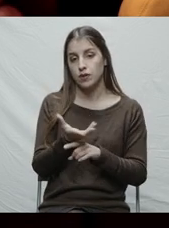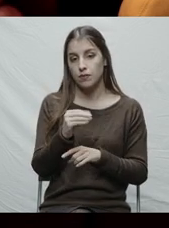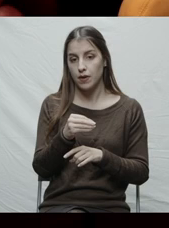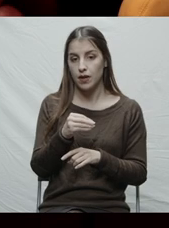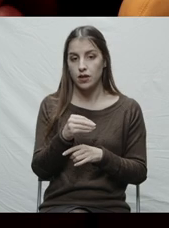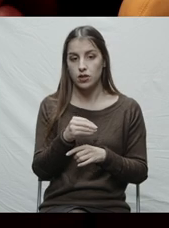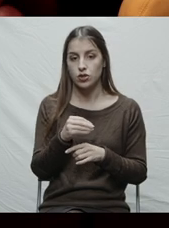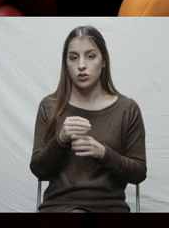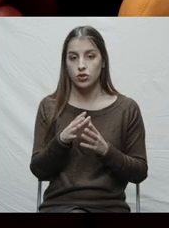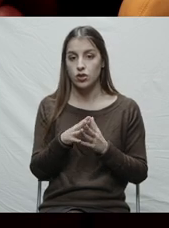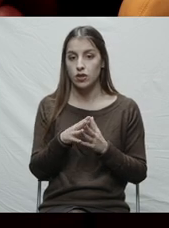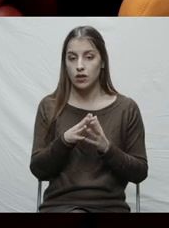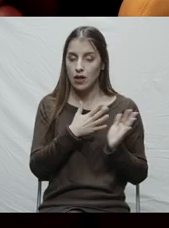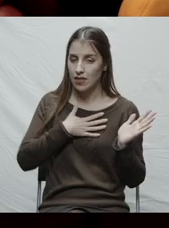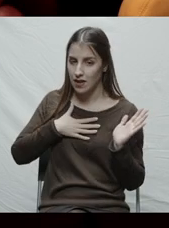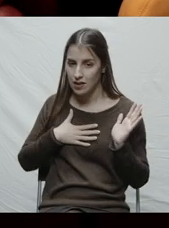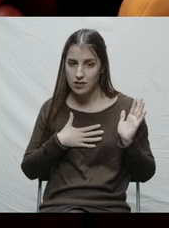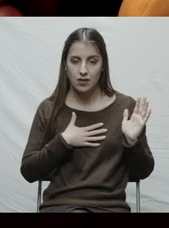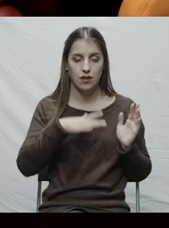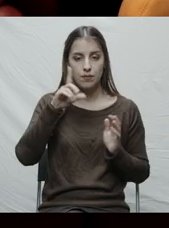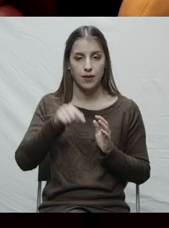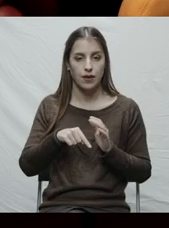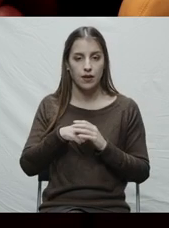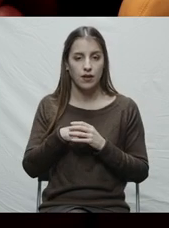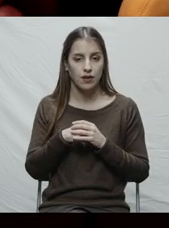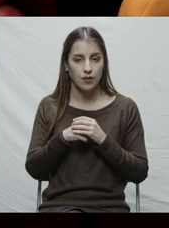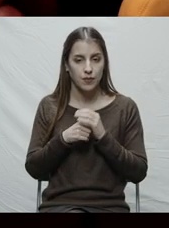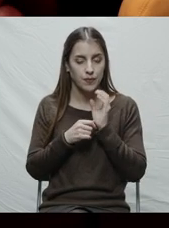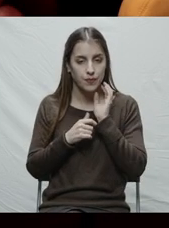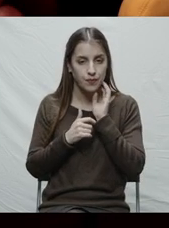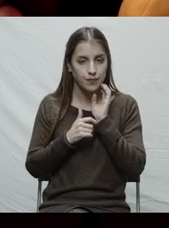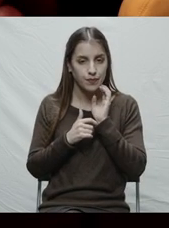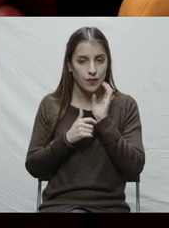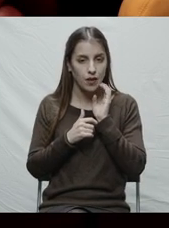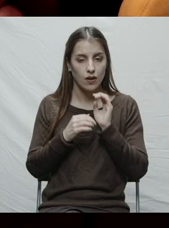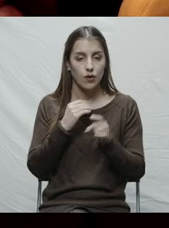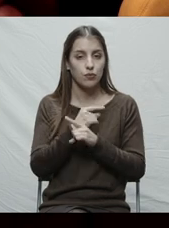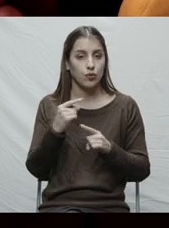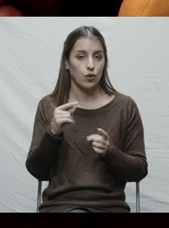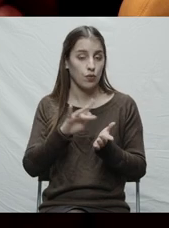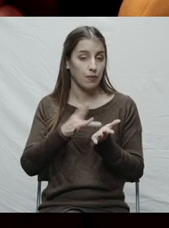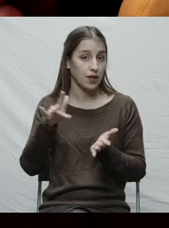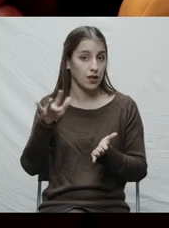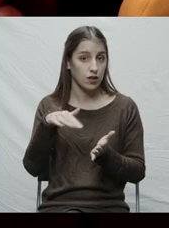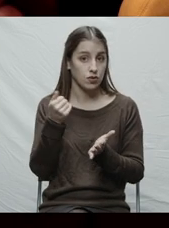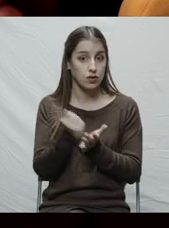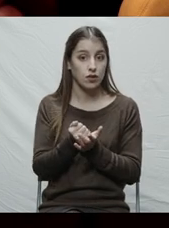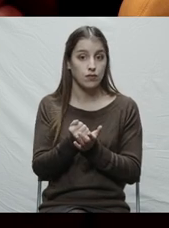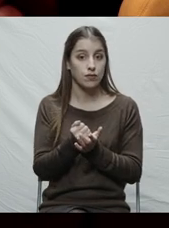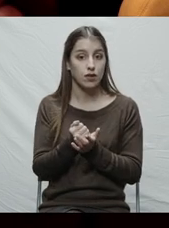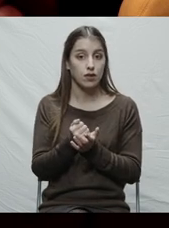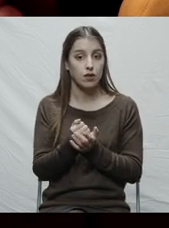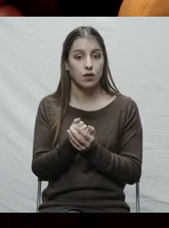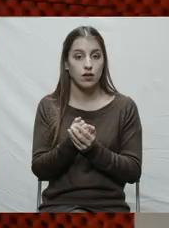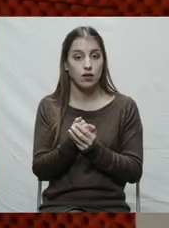da dança, daí o nome A Portrait of a Dancer as Velvet. E como veludo, porque os bailarinos estão sempre é